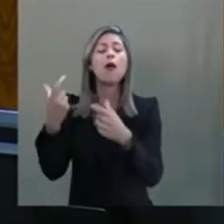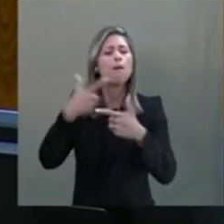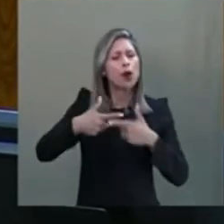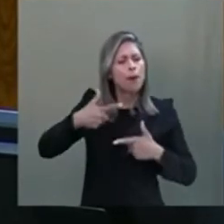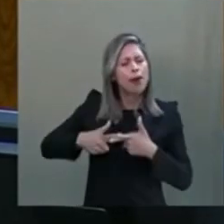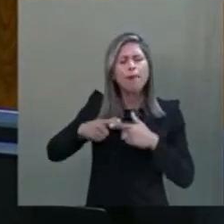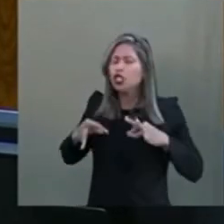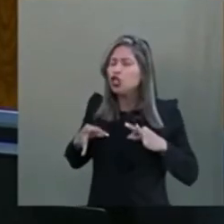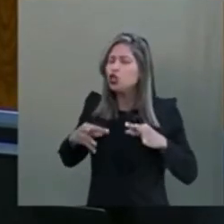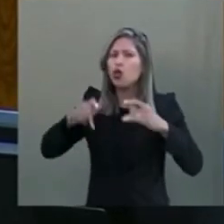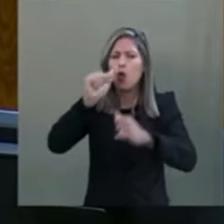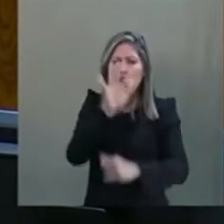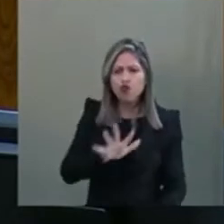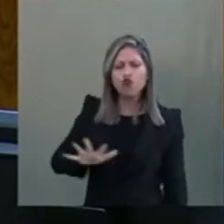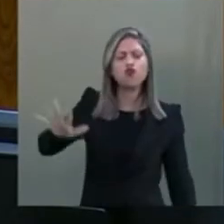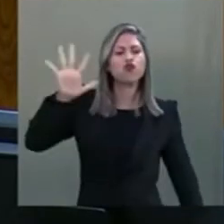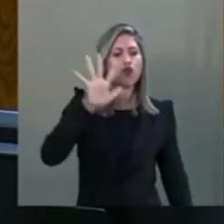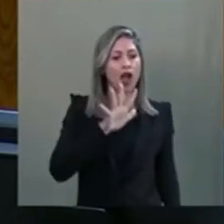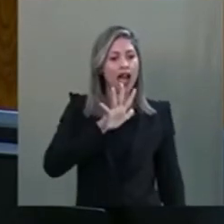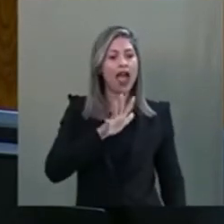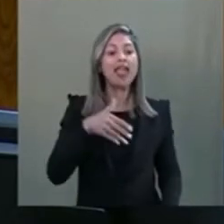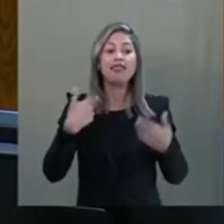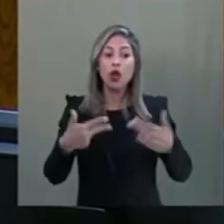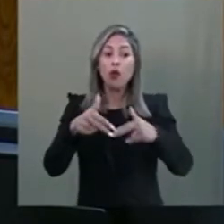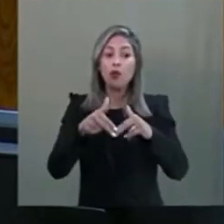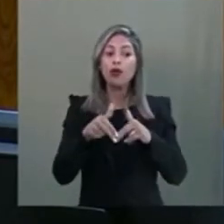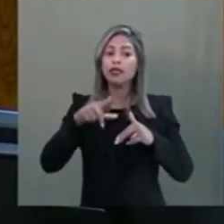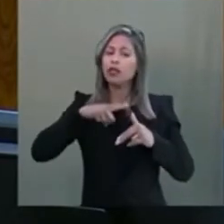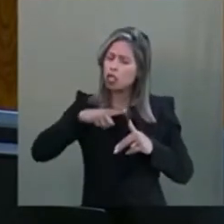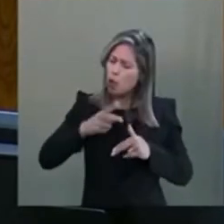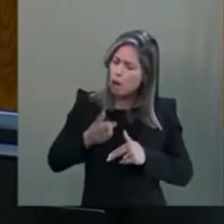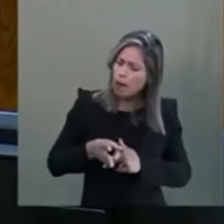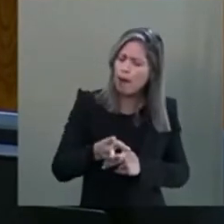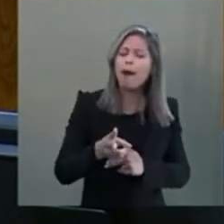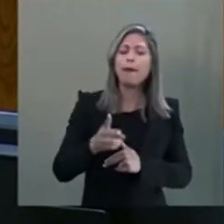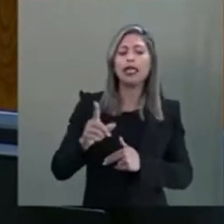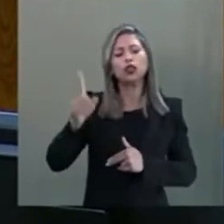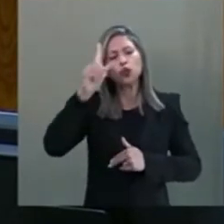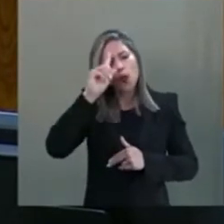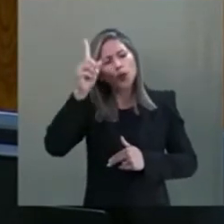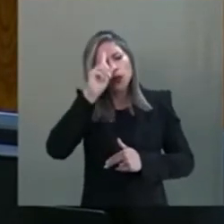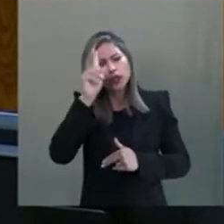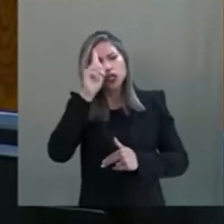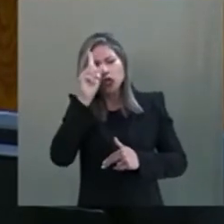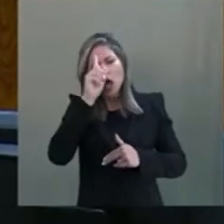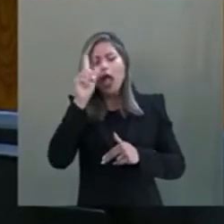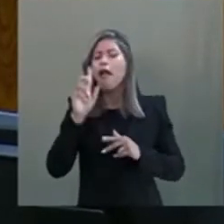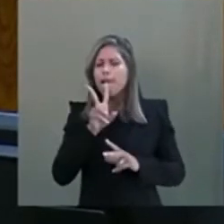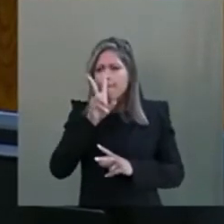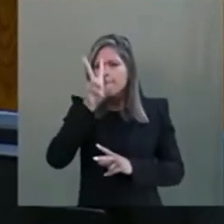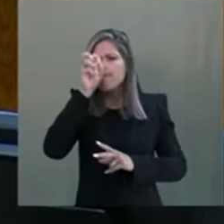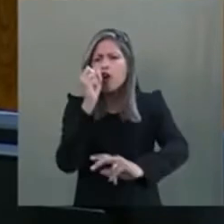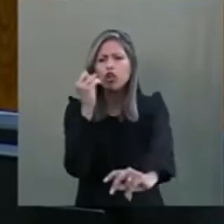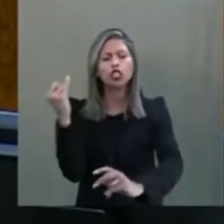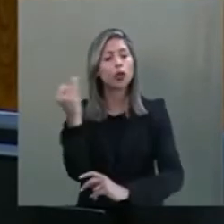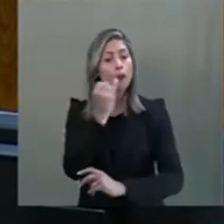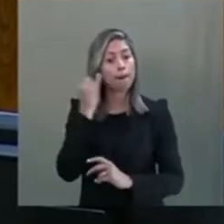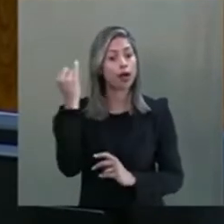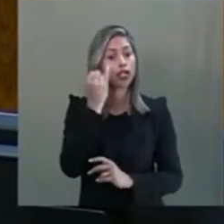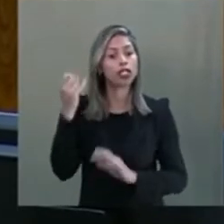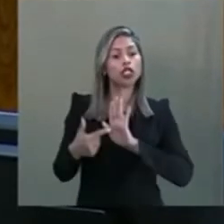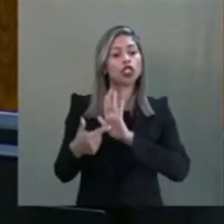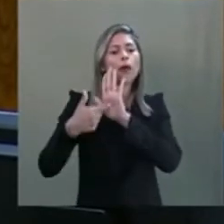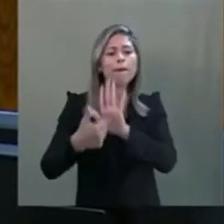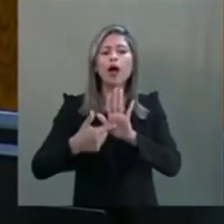nós. A permanência desses problemas no nosso cotidiano reforça a importância de medidas que